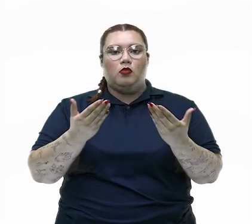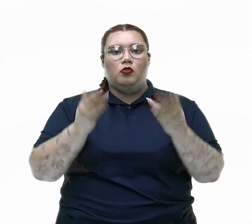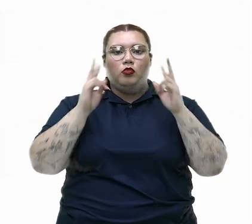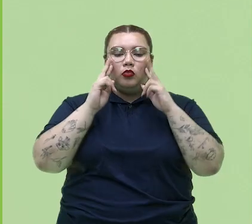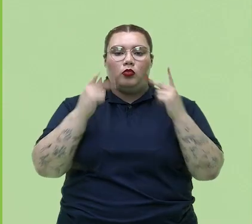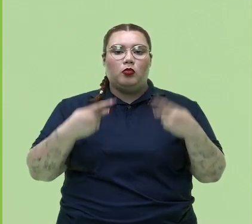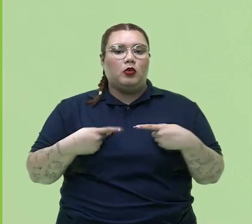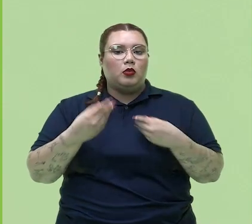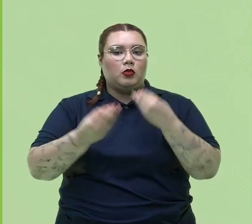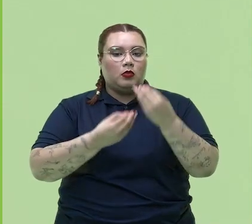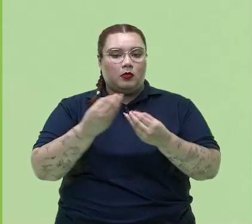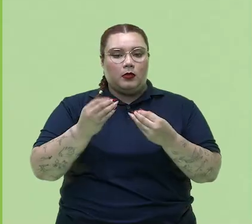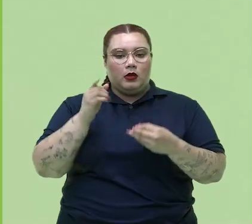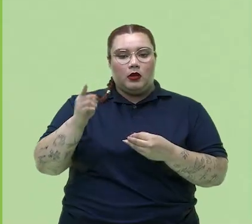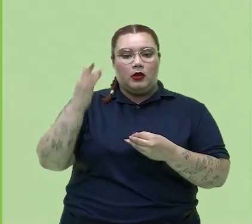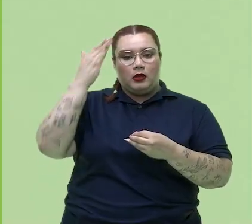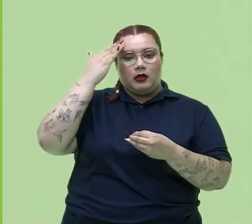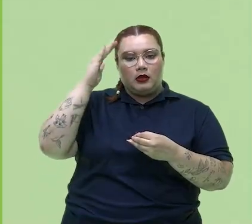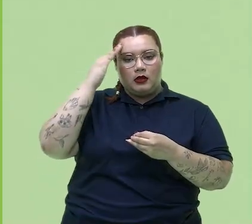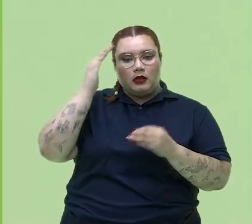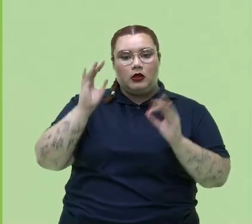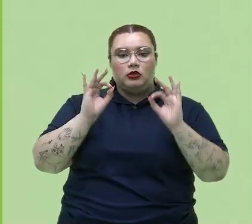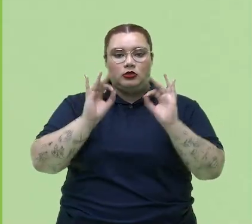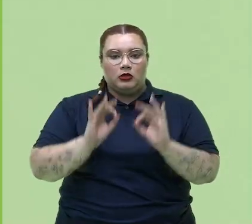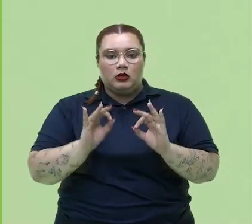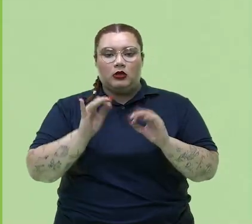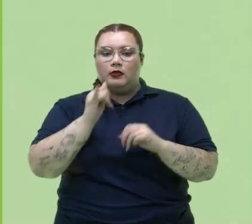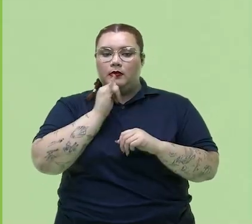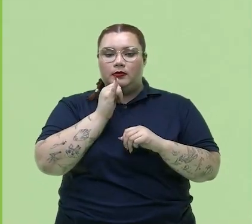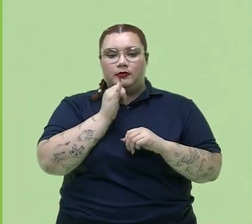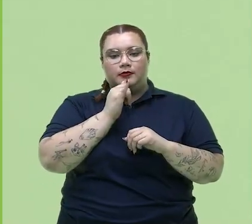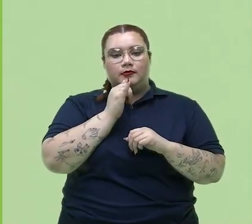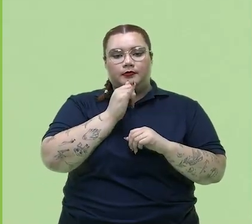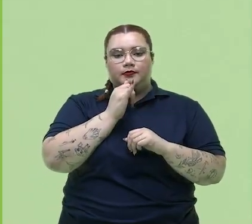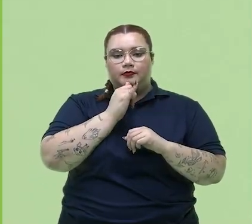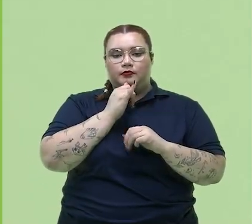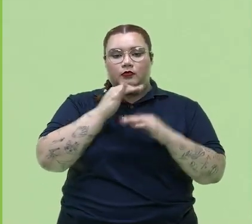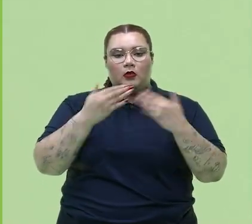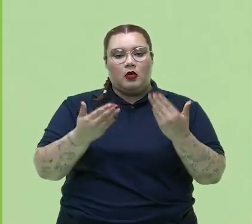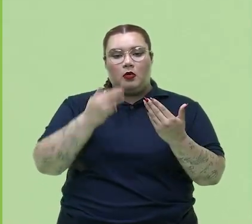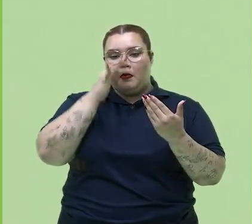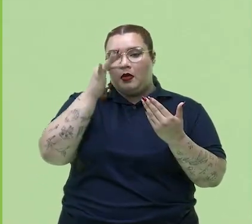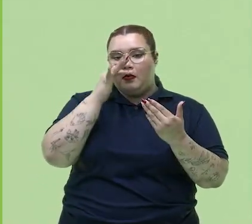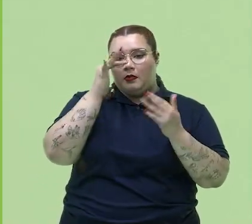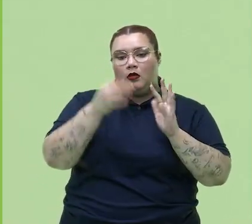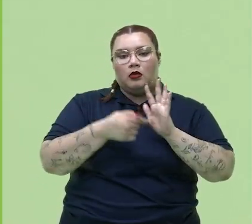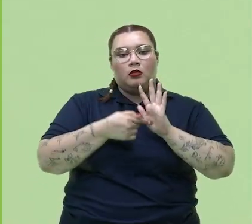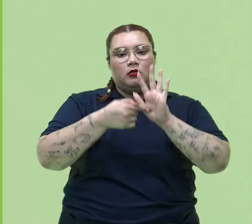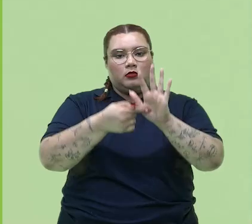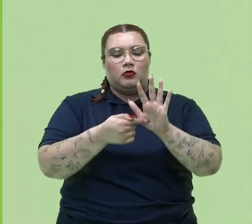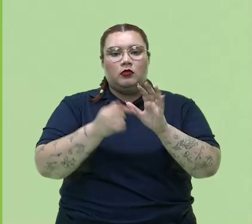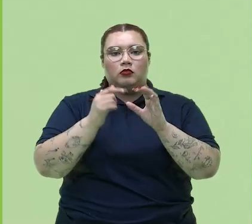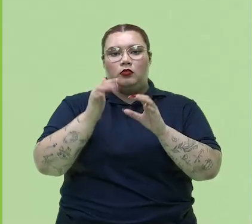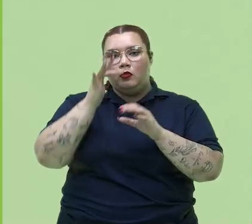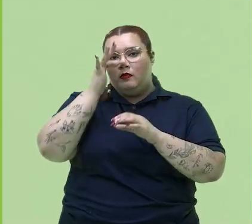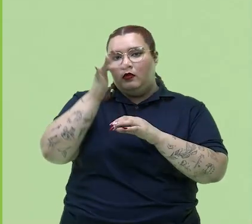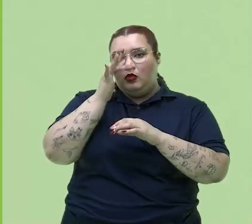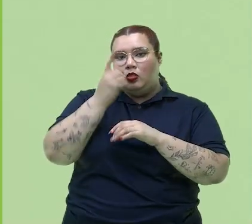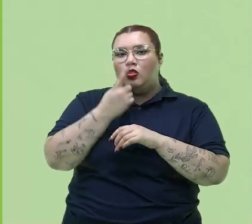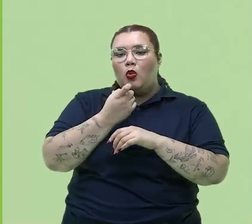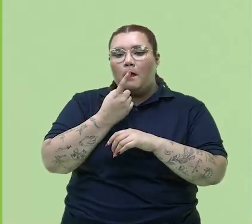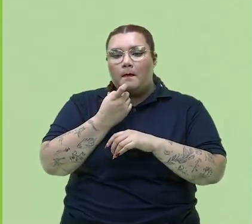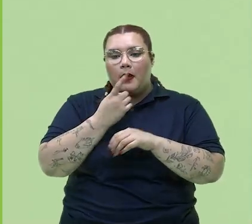faz? Quando ele entende exatamente, né, por exemplo, numa planta em destaque, a gente viu aí um tomate. Quando ele entende